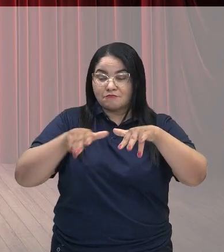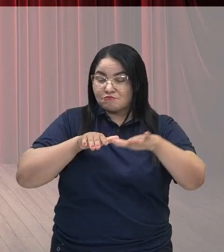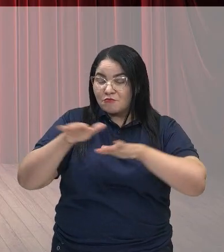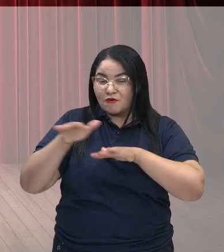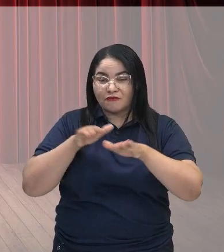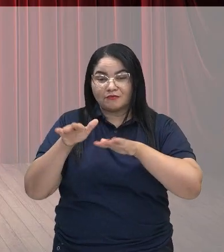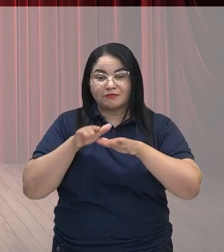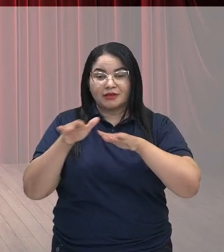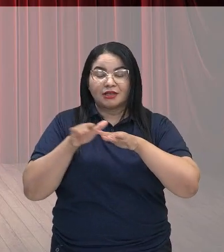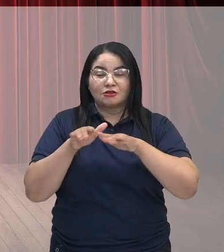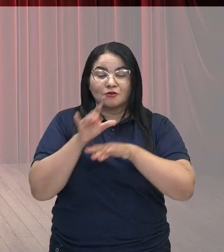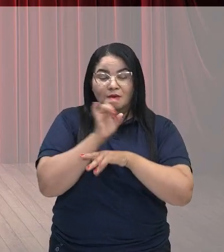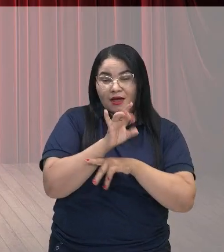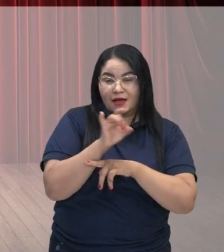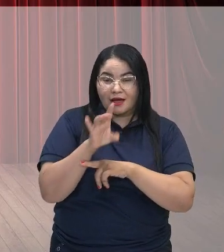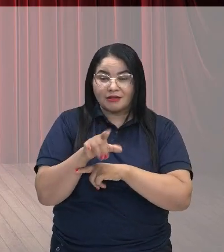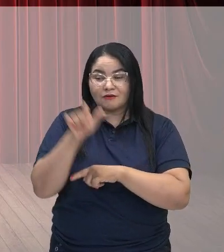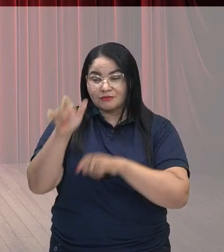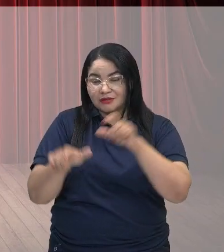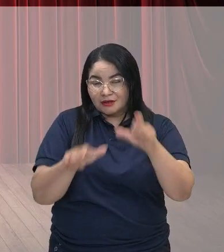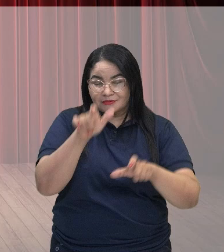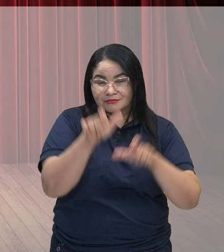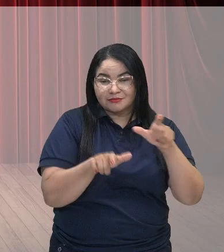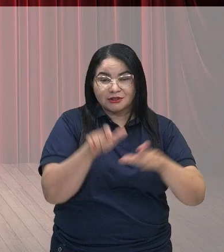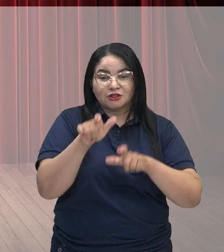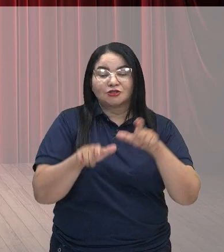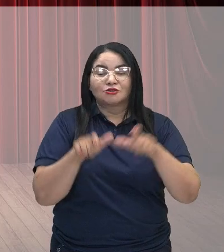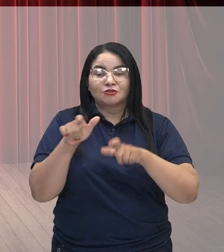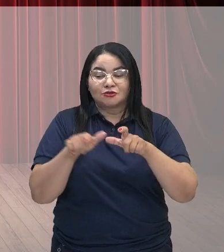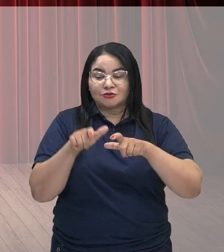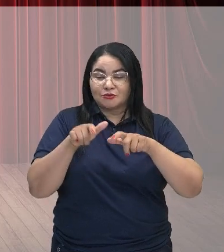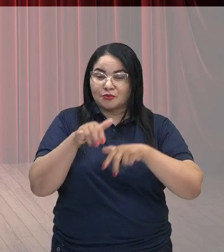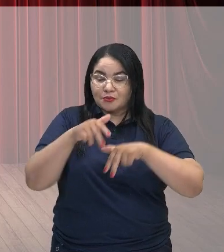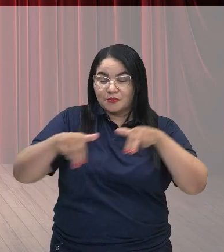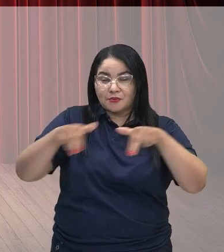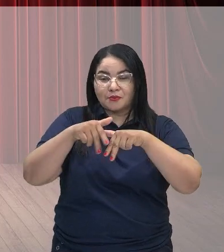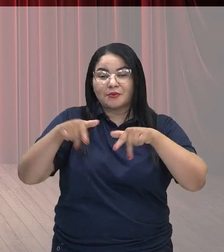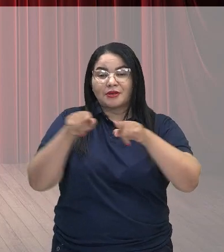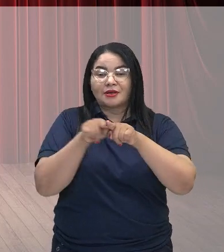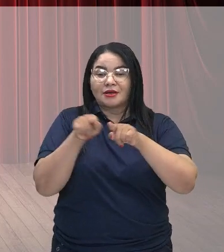os bailarinos fazem no palco, o